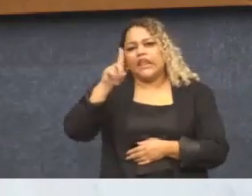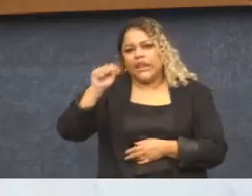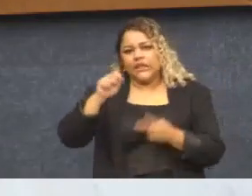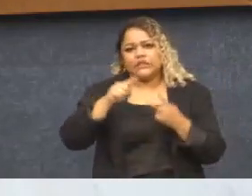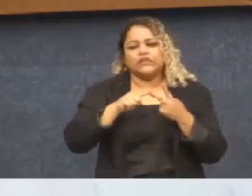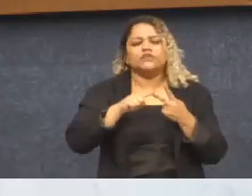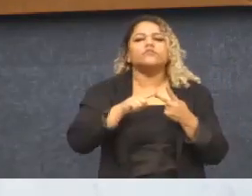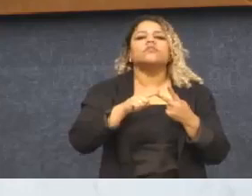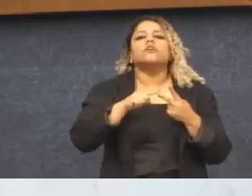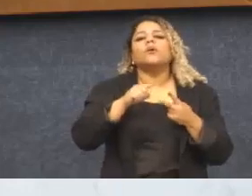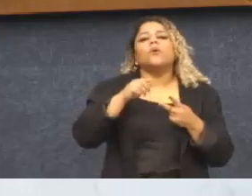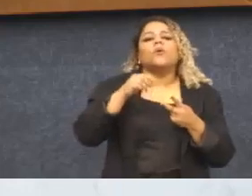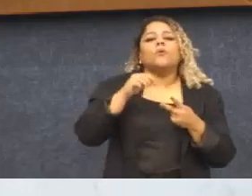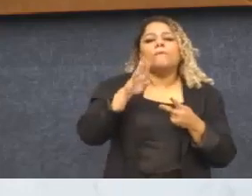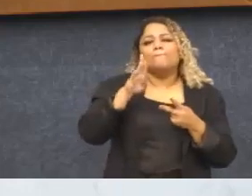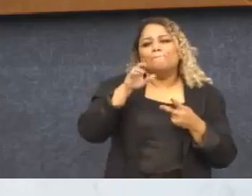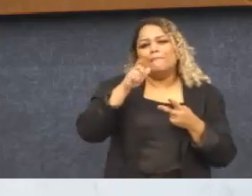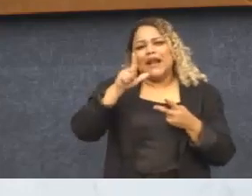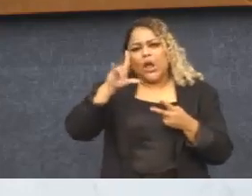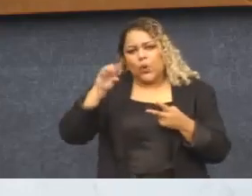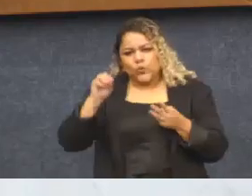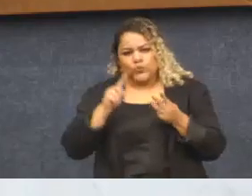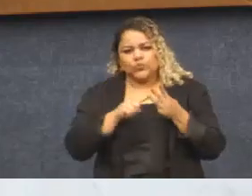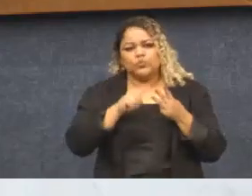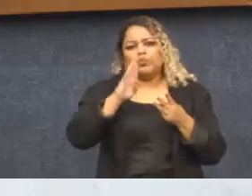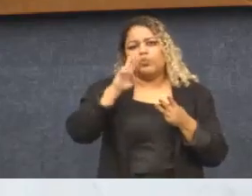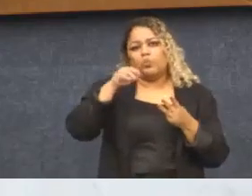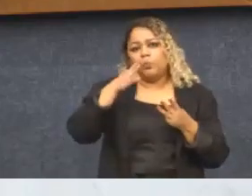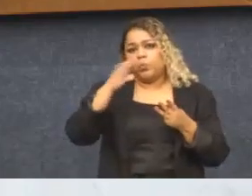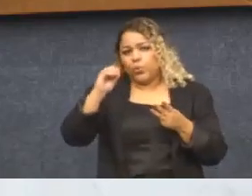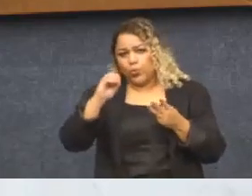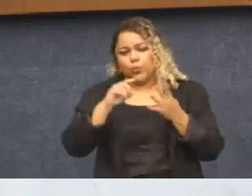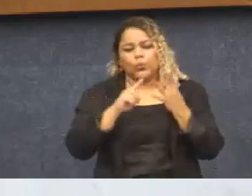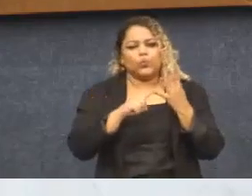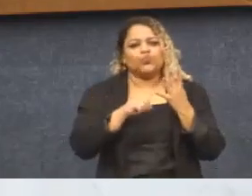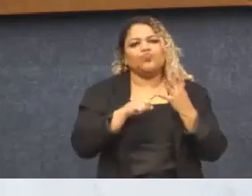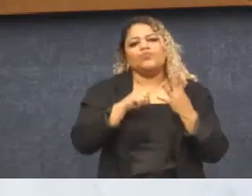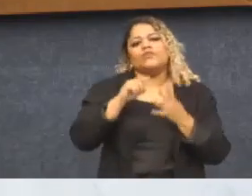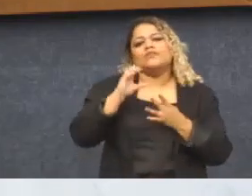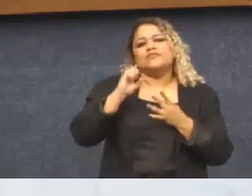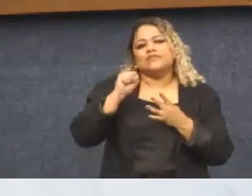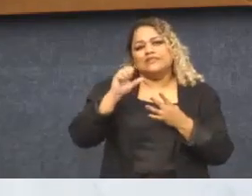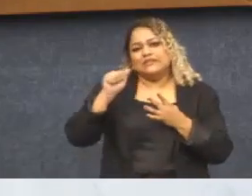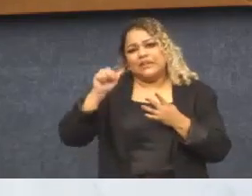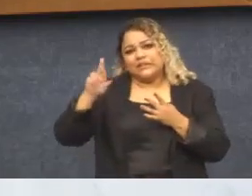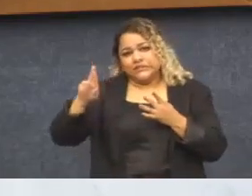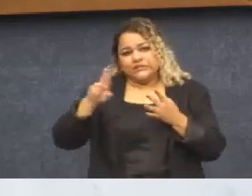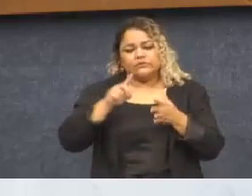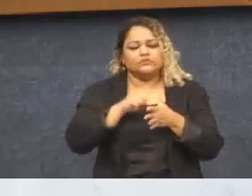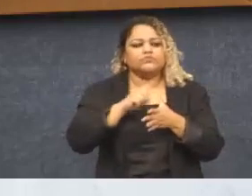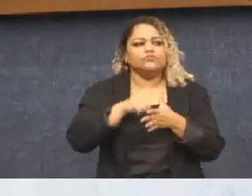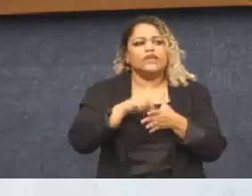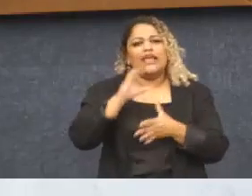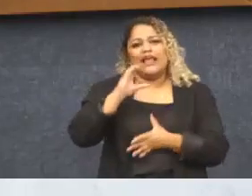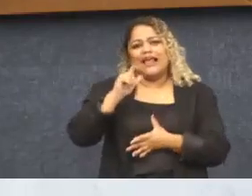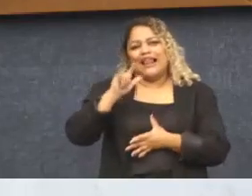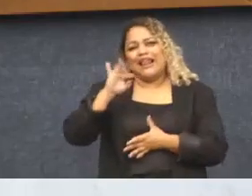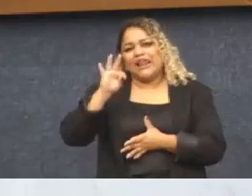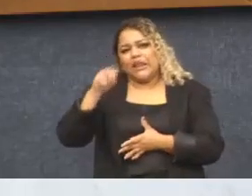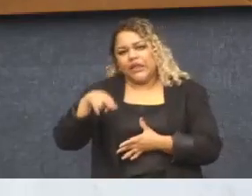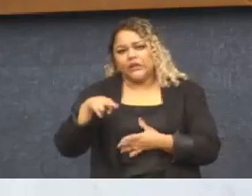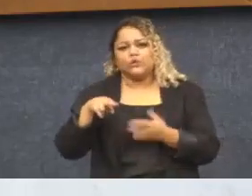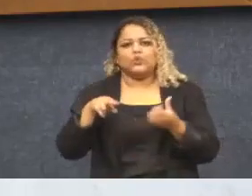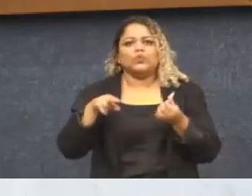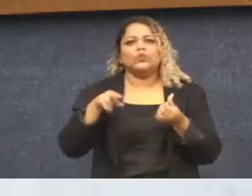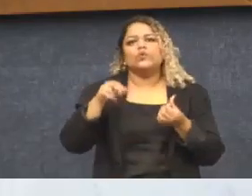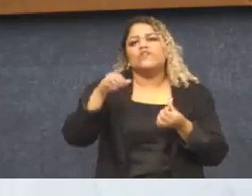Lara, Bruno Pedralva, César Gordim, Cida Falabella, Ciro Pereira, Cleiton Xavier,